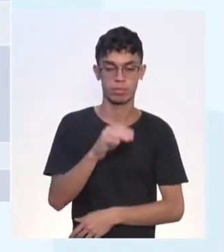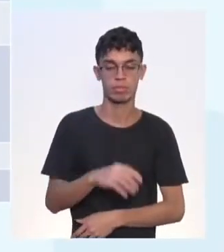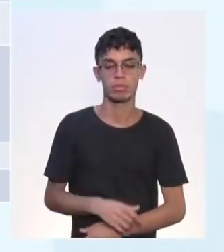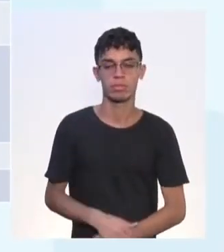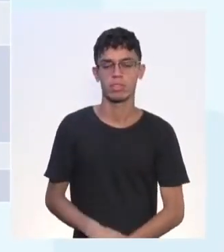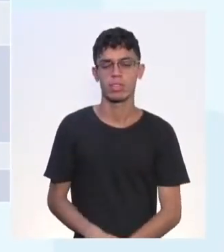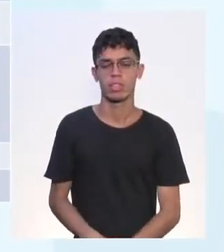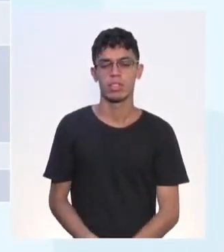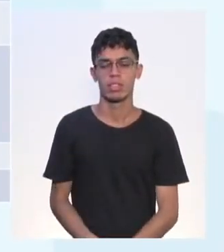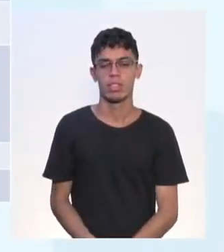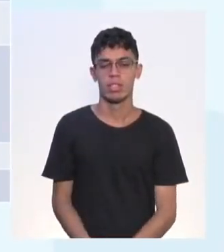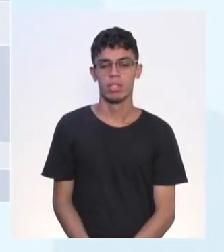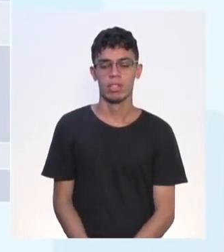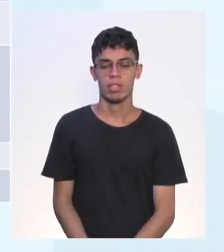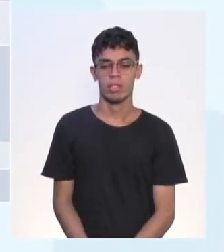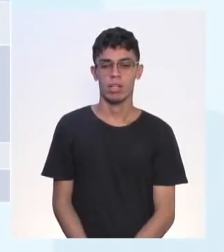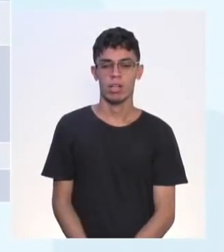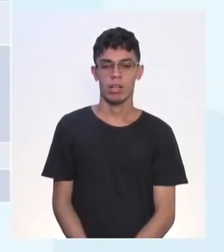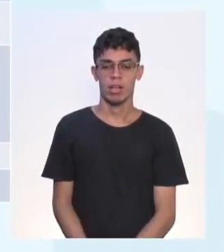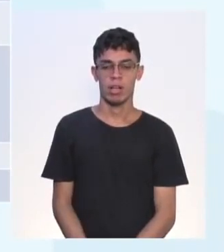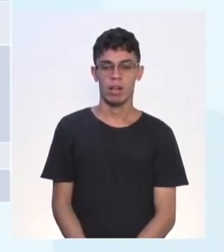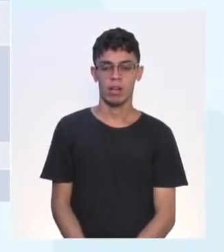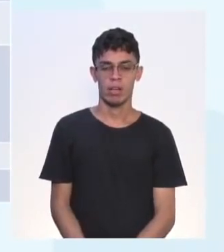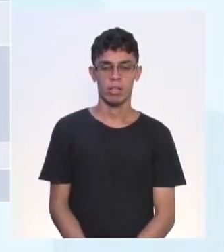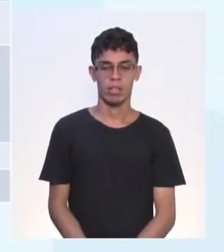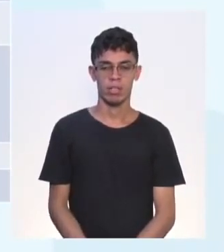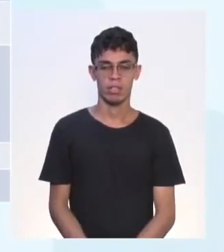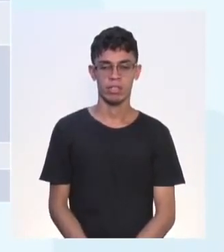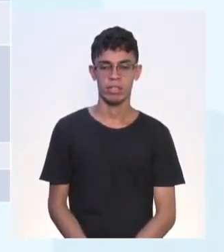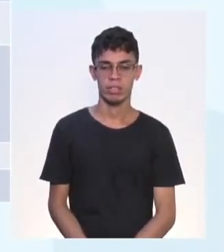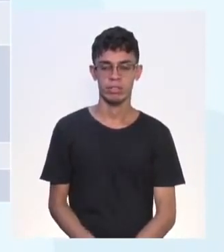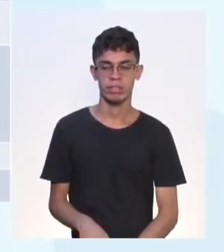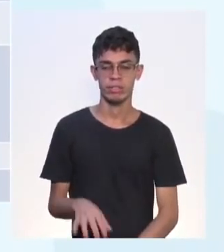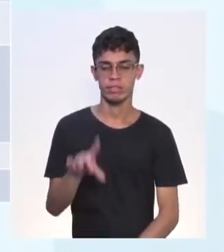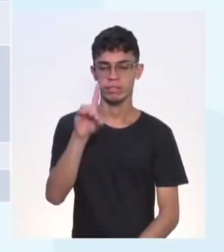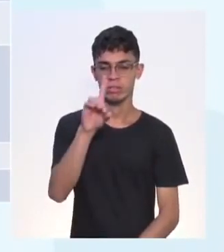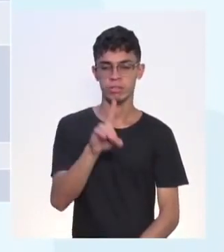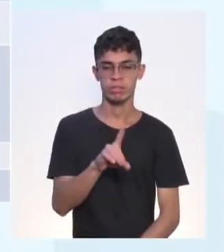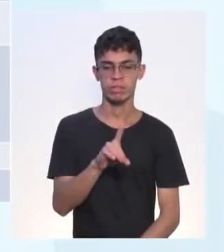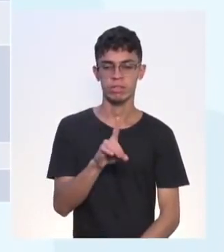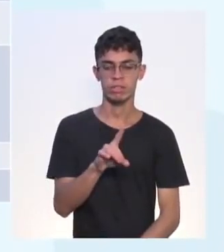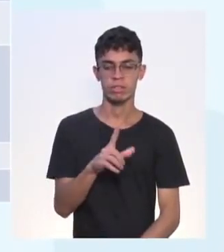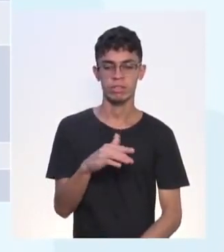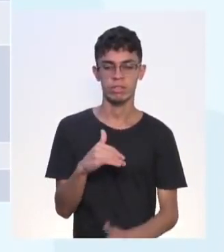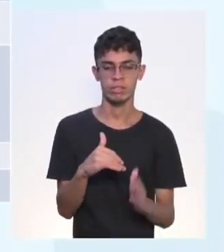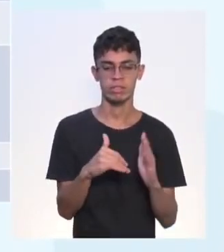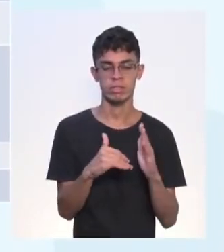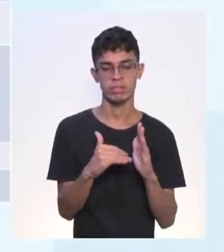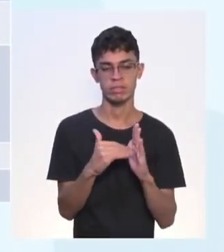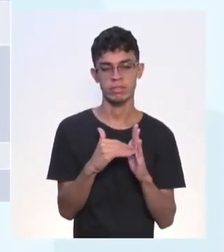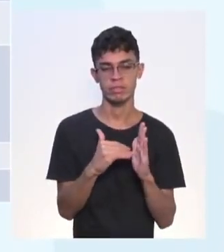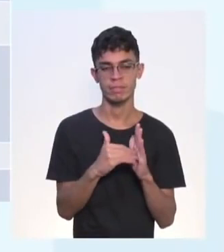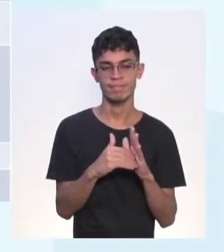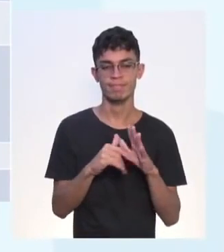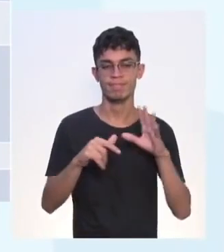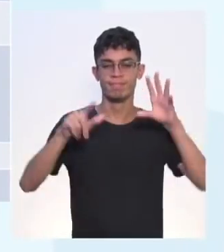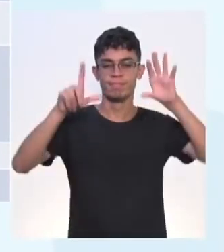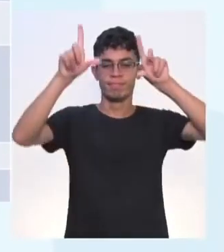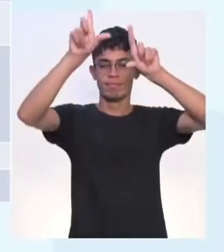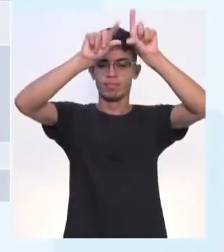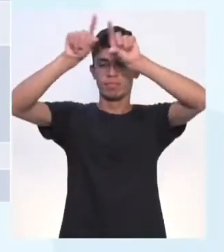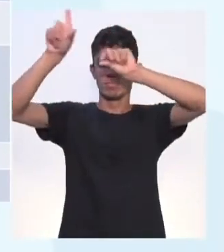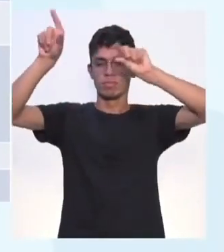verbos transitivos? Porque são dois verbos, sobem e descem, né? Muito bem. Vamos para a penúltima. As estrelas